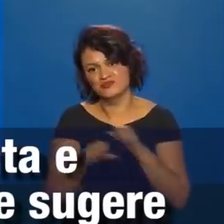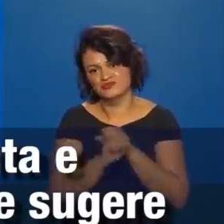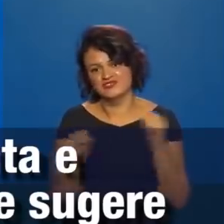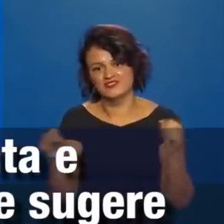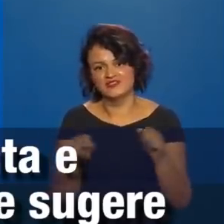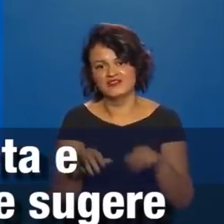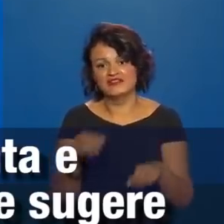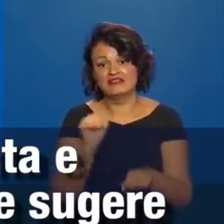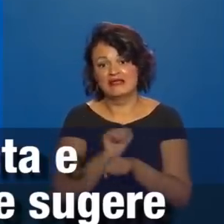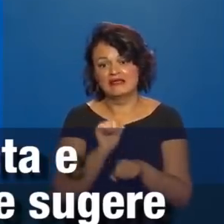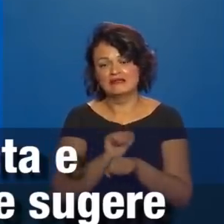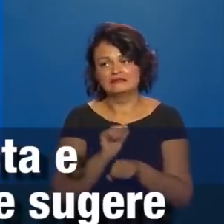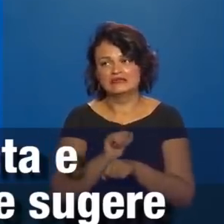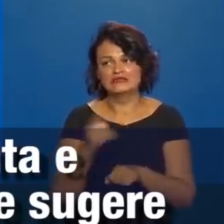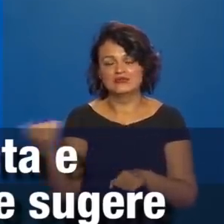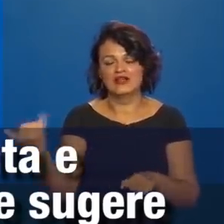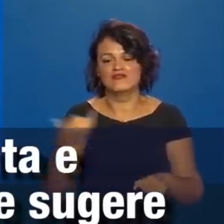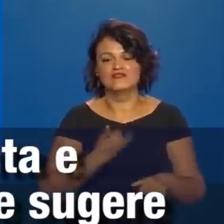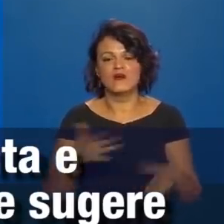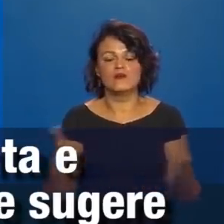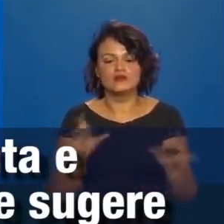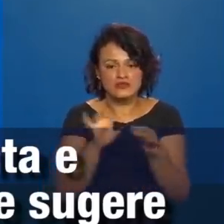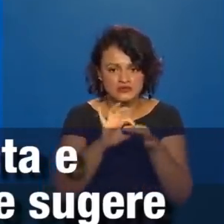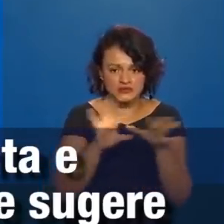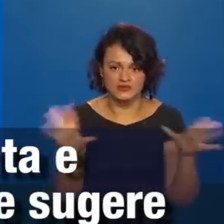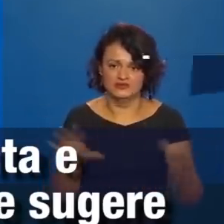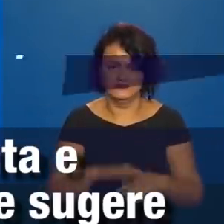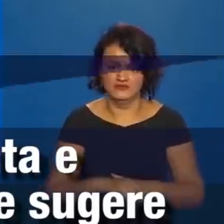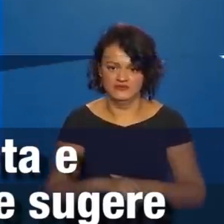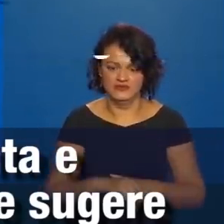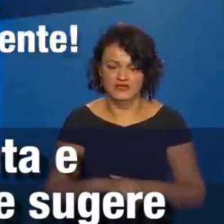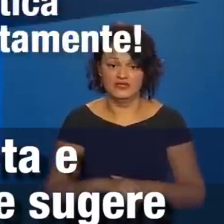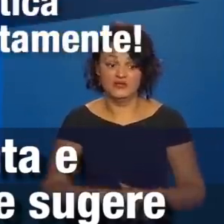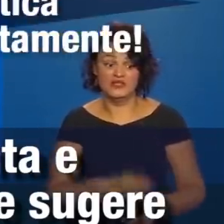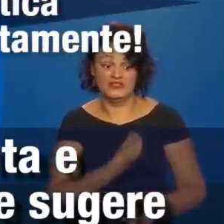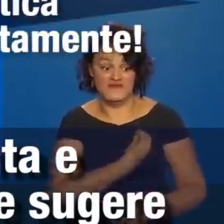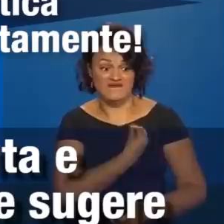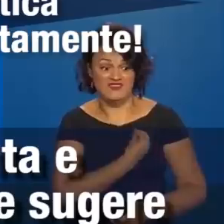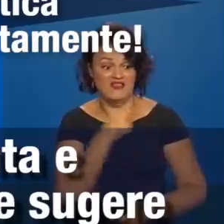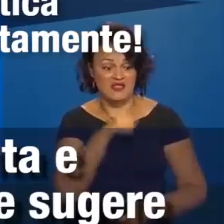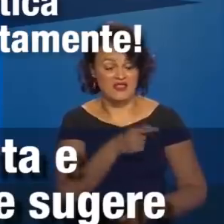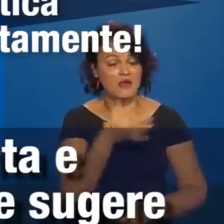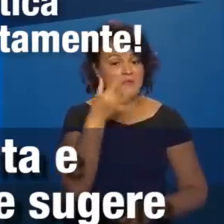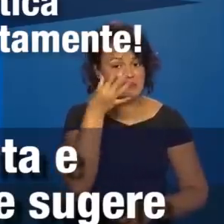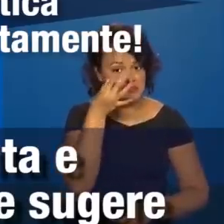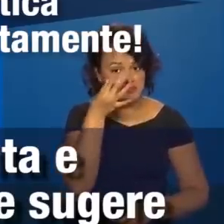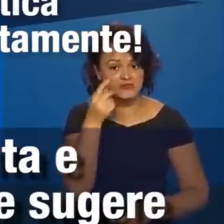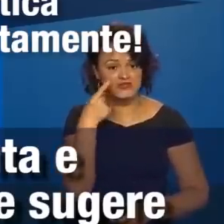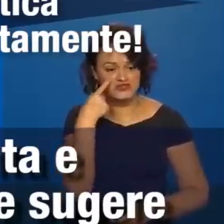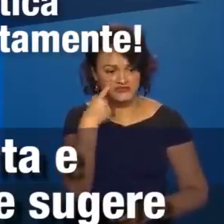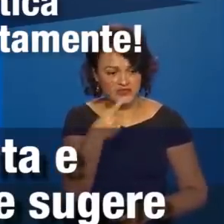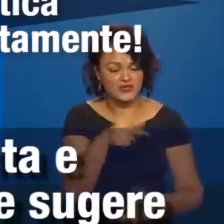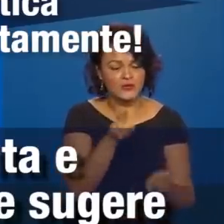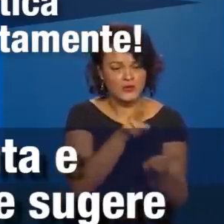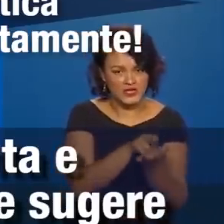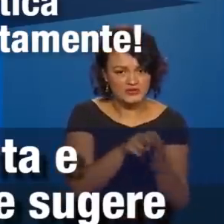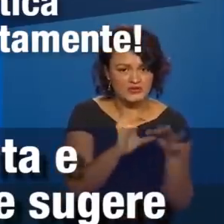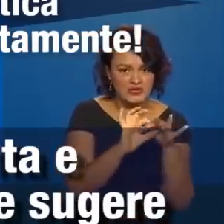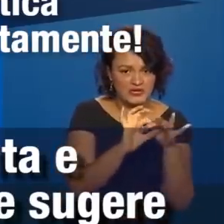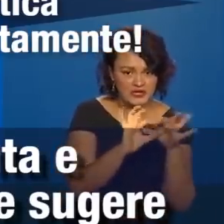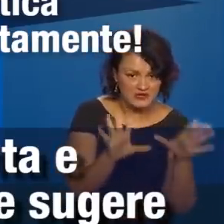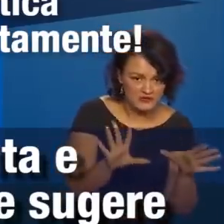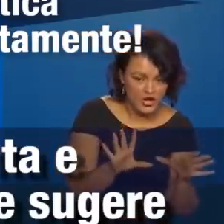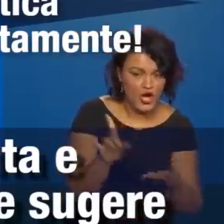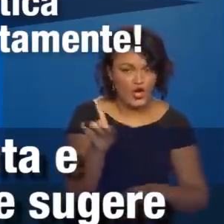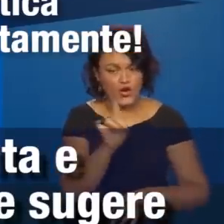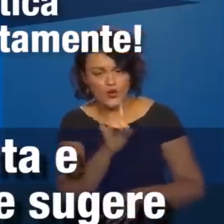para o Ministério. Então, no nível local, é muito mais fácil para tomar decisão se esta ocupação de leitos está